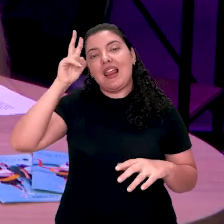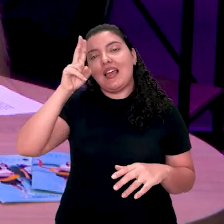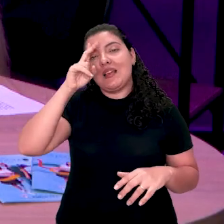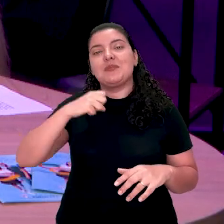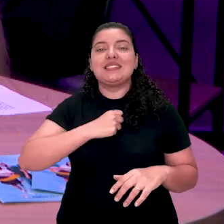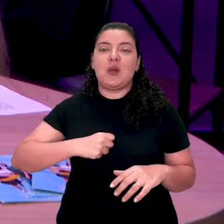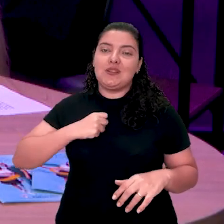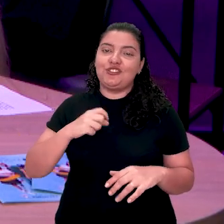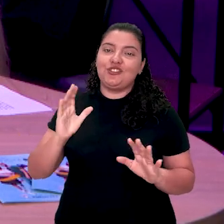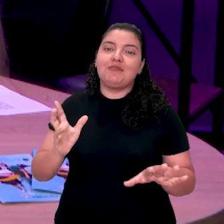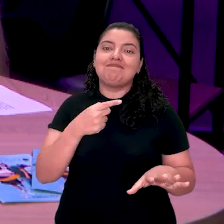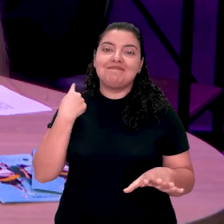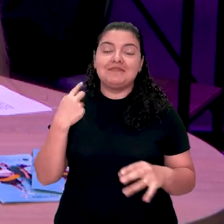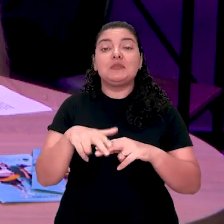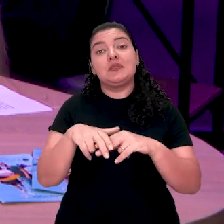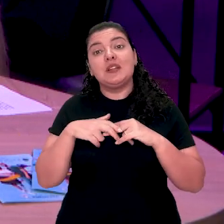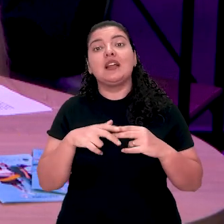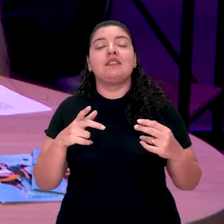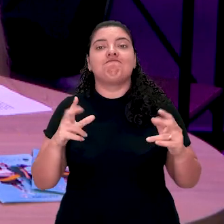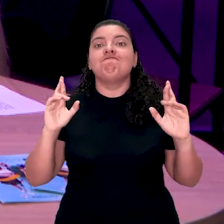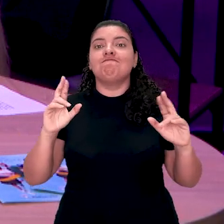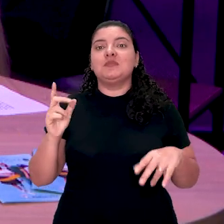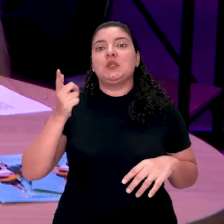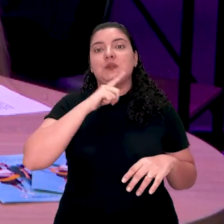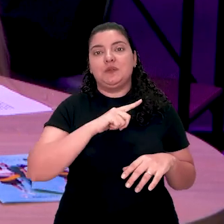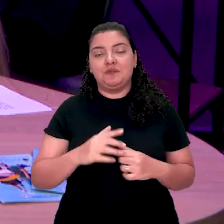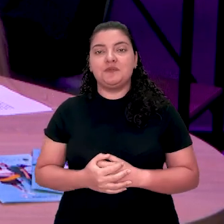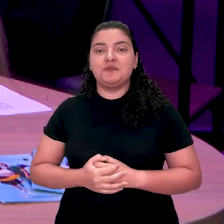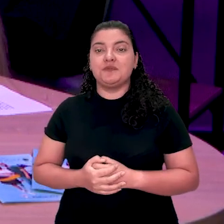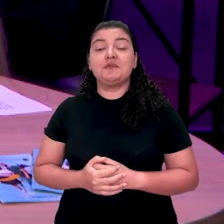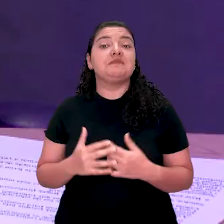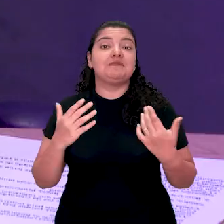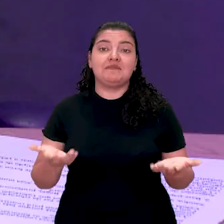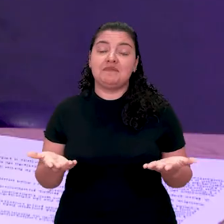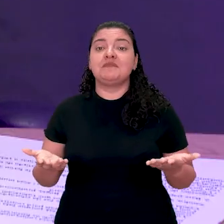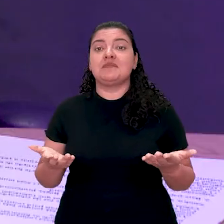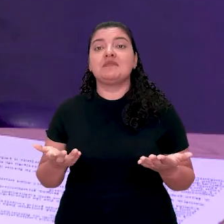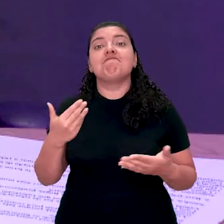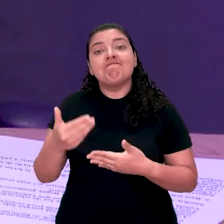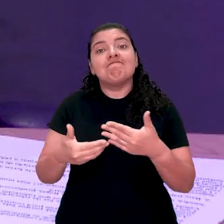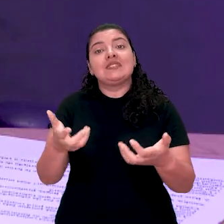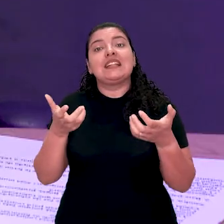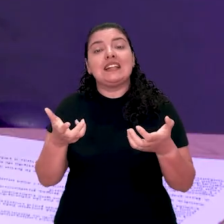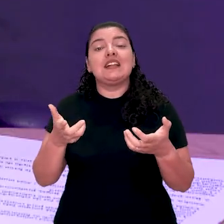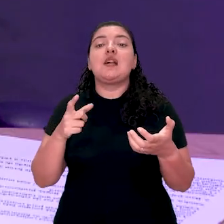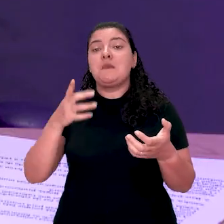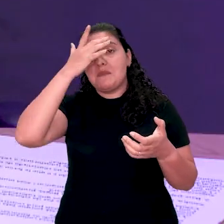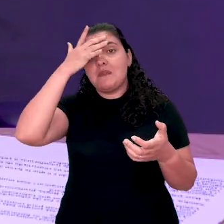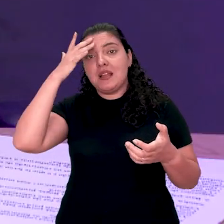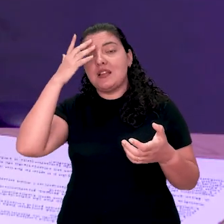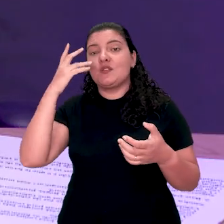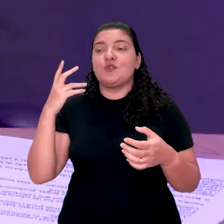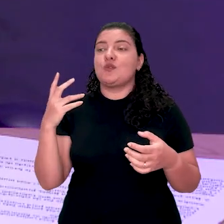muita saudade. Mas tudo deu certo, né, Lívia? Deu. É isso, cada vez mais a gente querer que as pessoas olhem mais